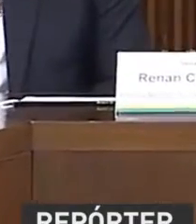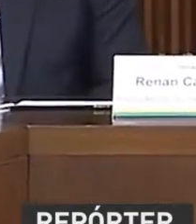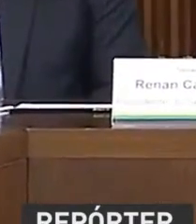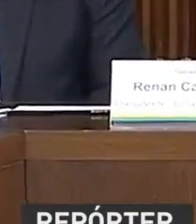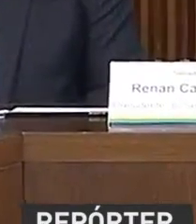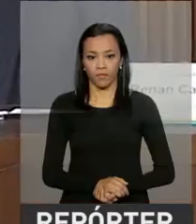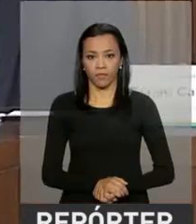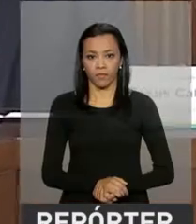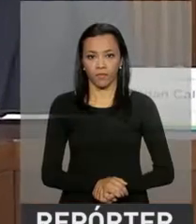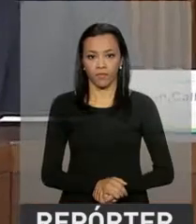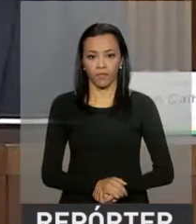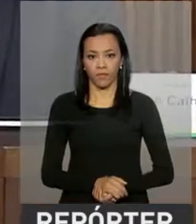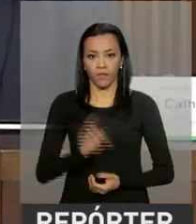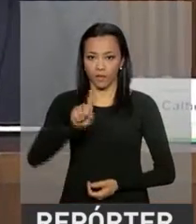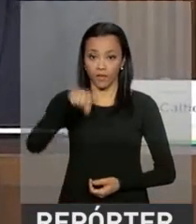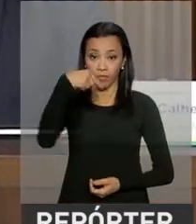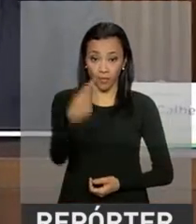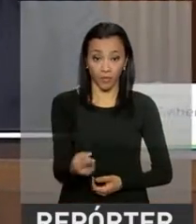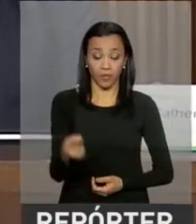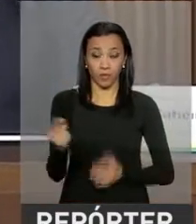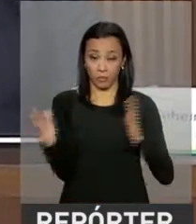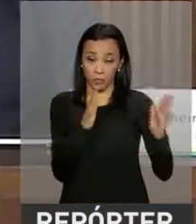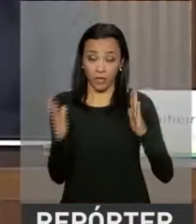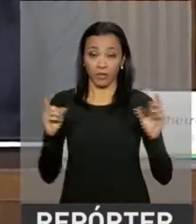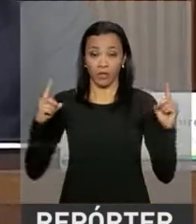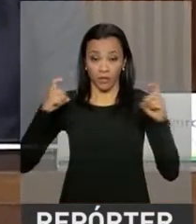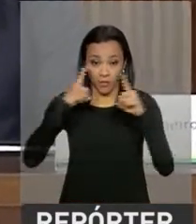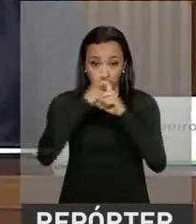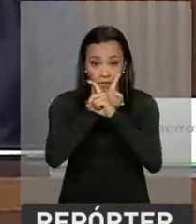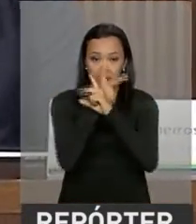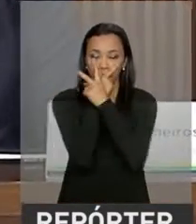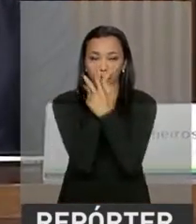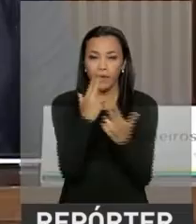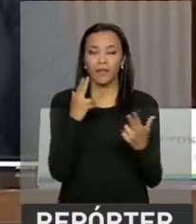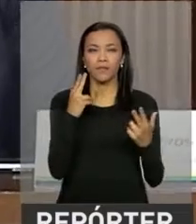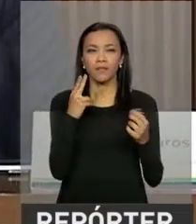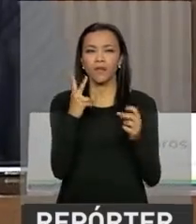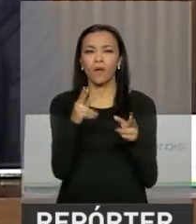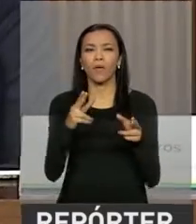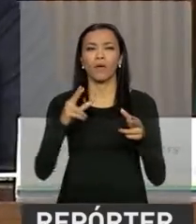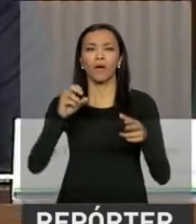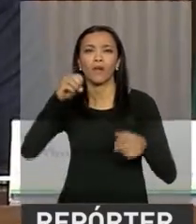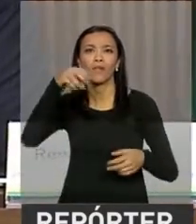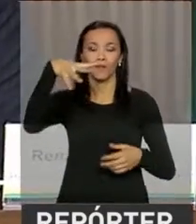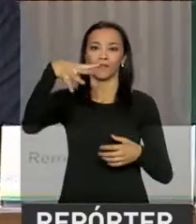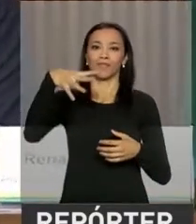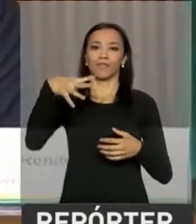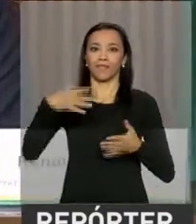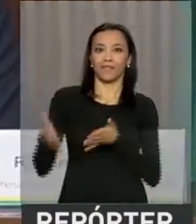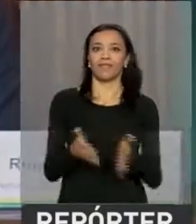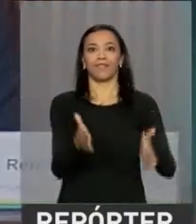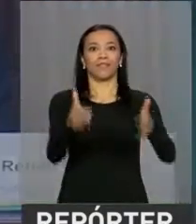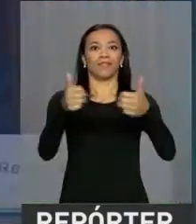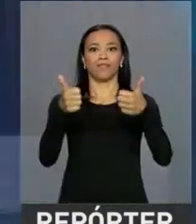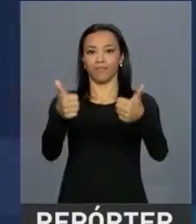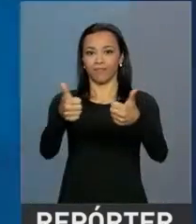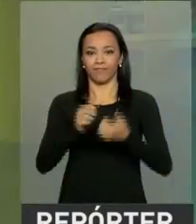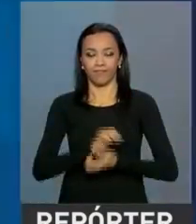Depois de um longo inverno, parece que a luz se acendeu no horizonte,